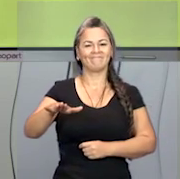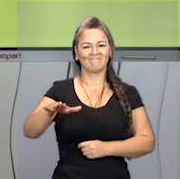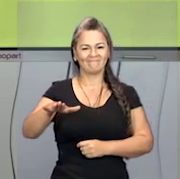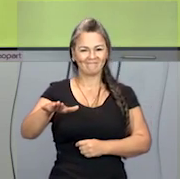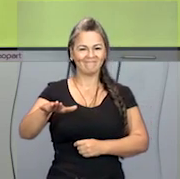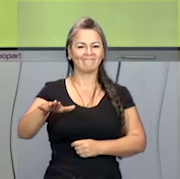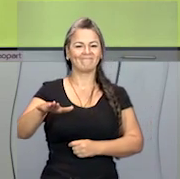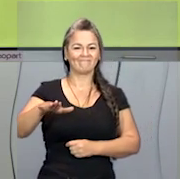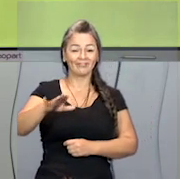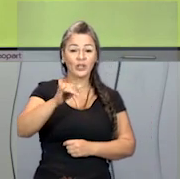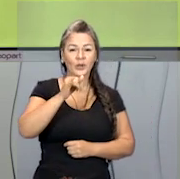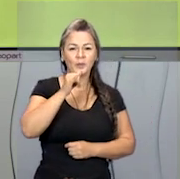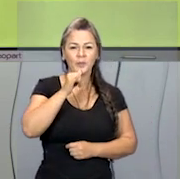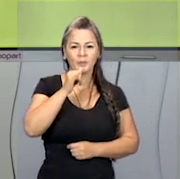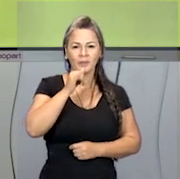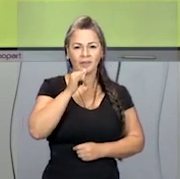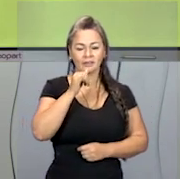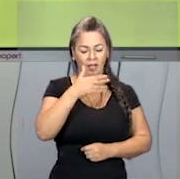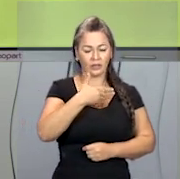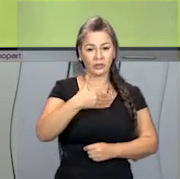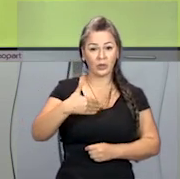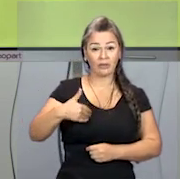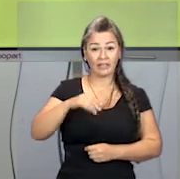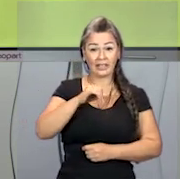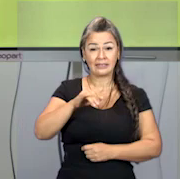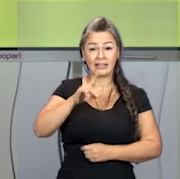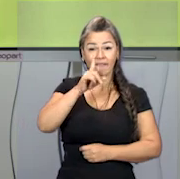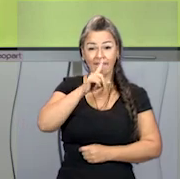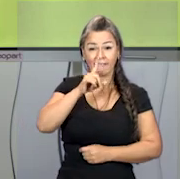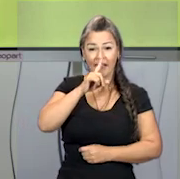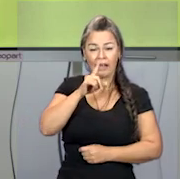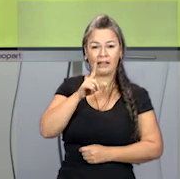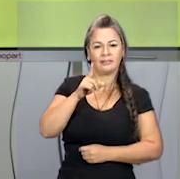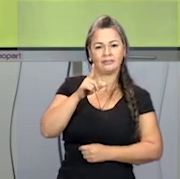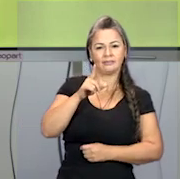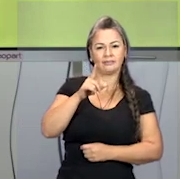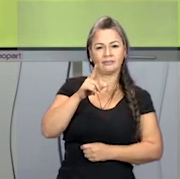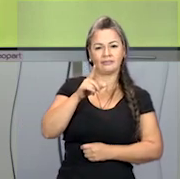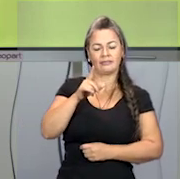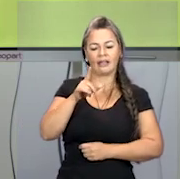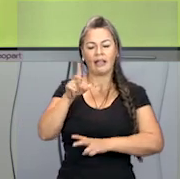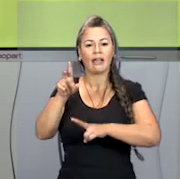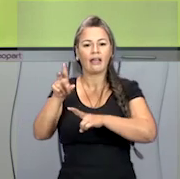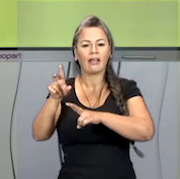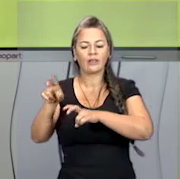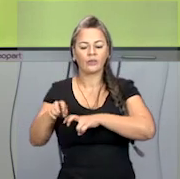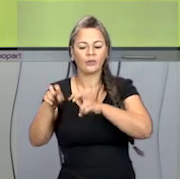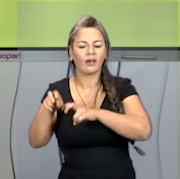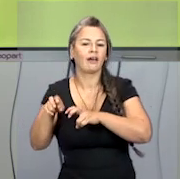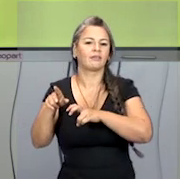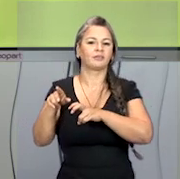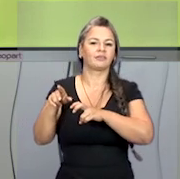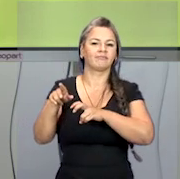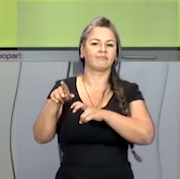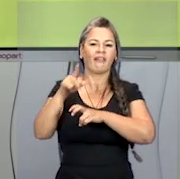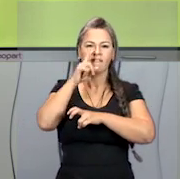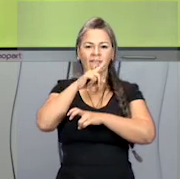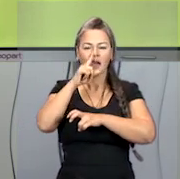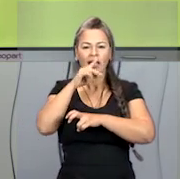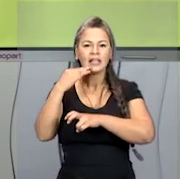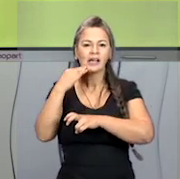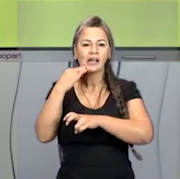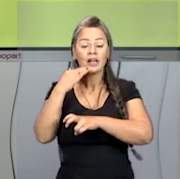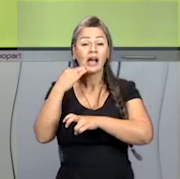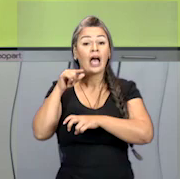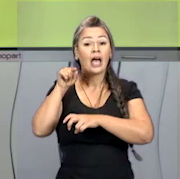no campo, na reforma agrária, para dar terra e trabalho para a população do campo, muitas acabam migrando